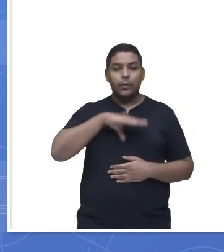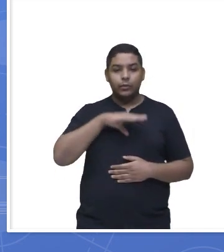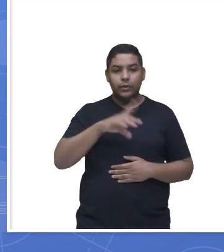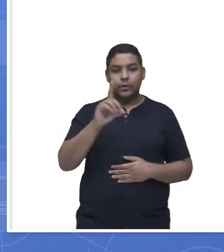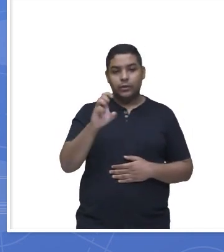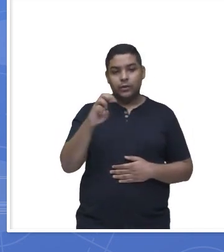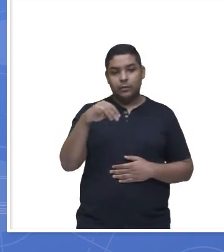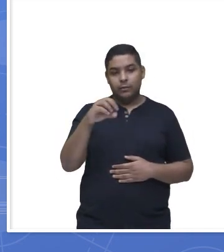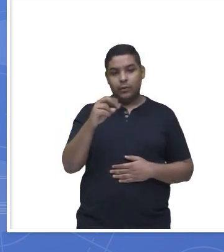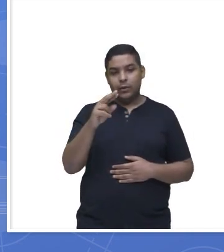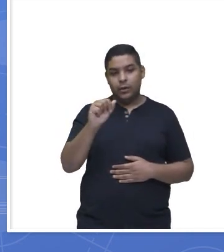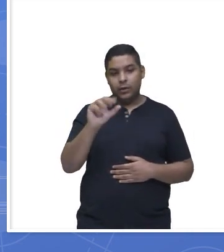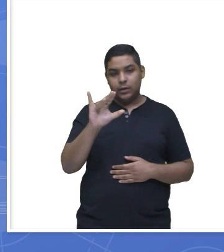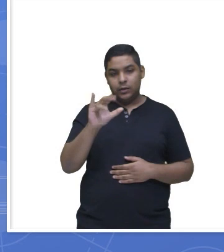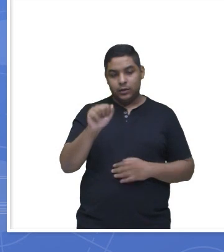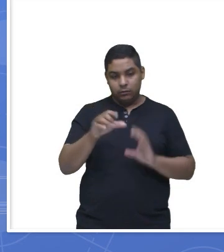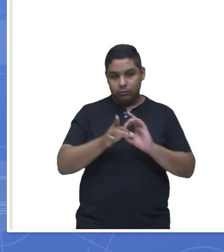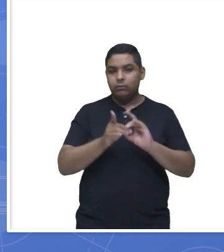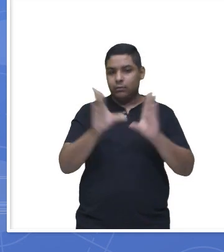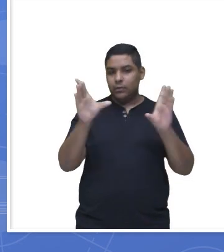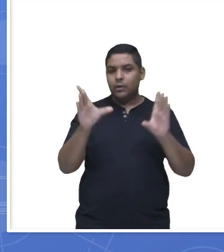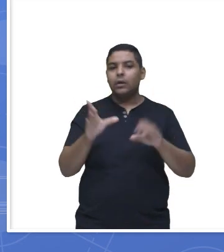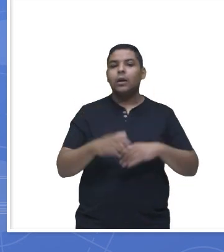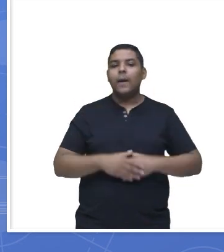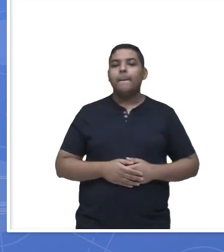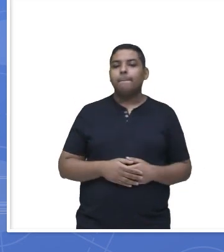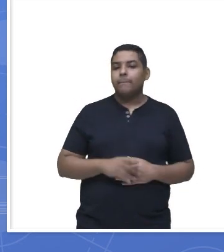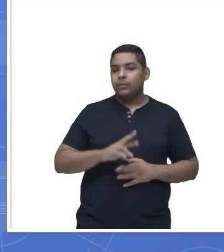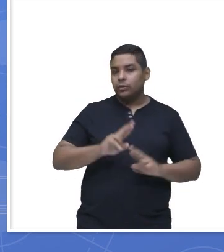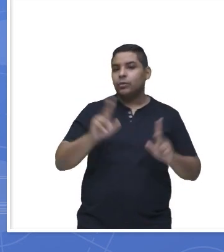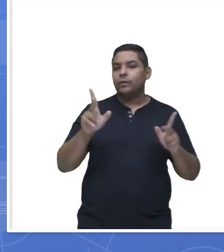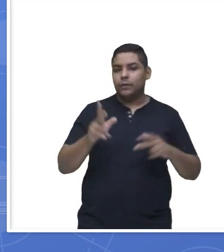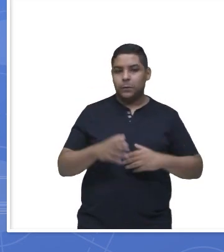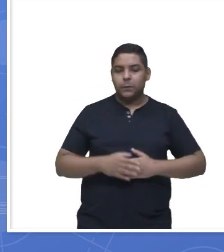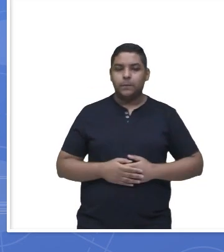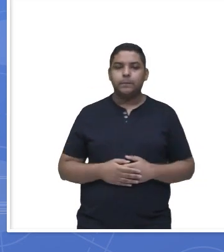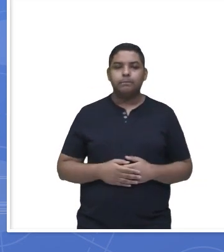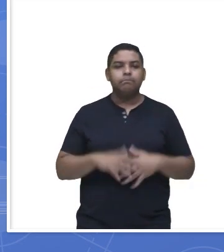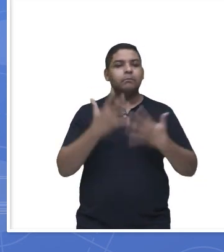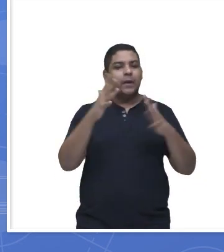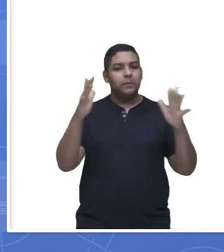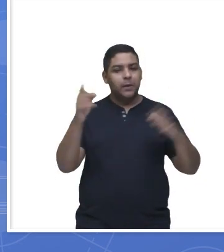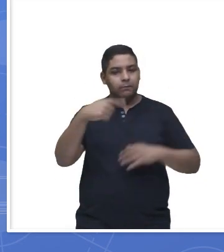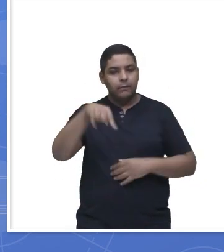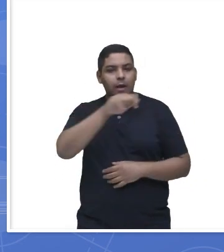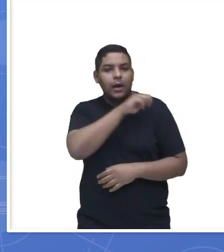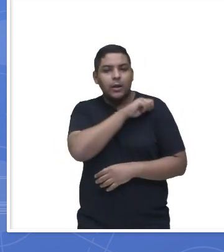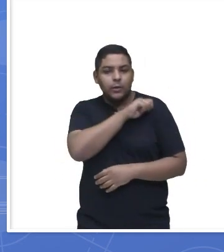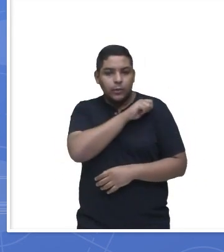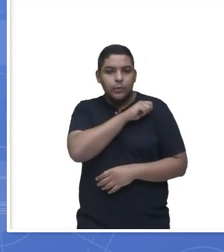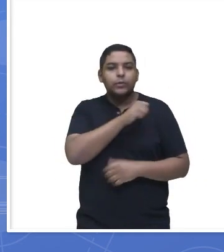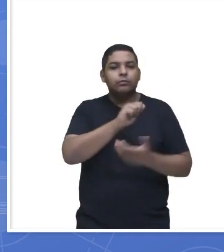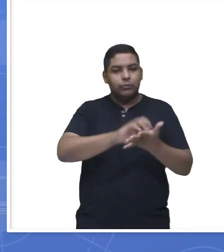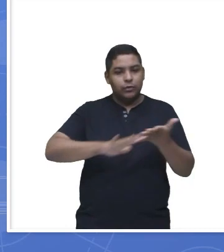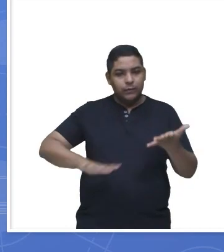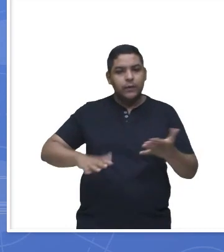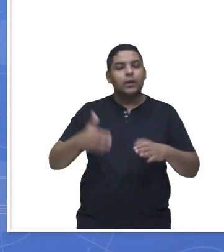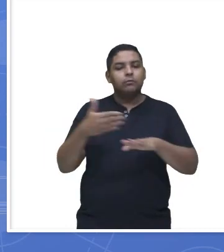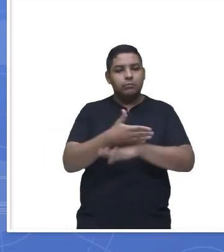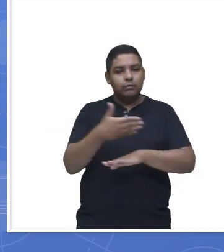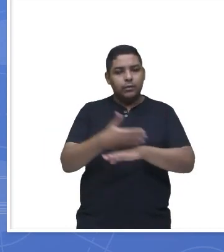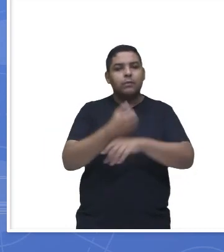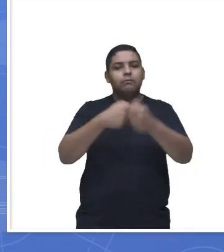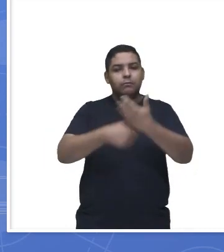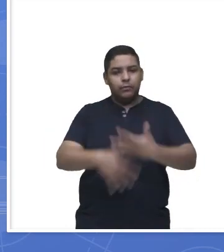em espanhol nós falamos democracia e demagogia. Parabenizo a todos que realizaram a atividade, participaram da